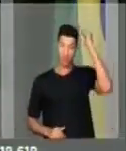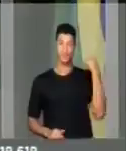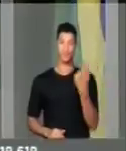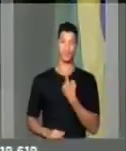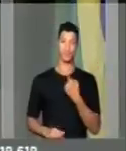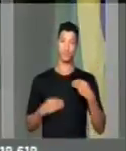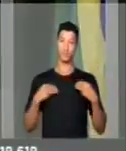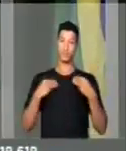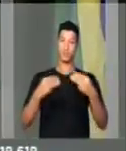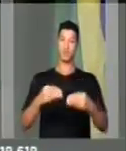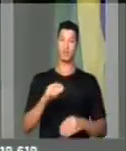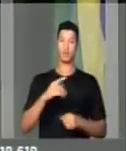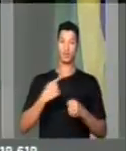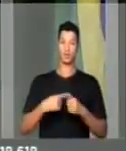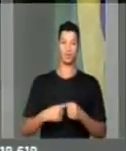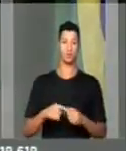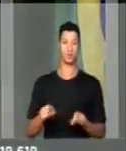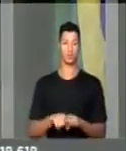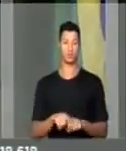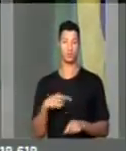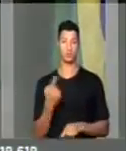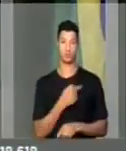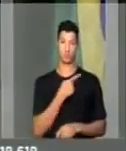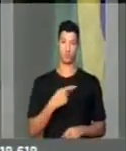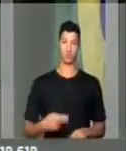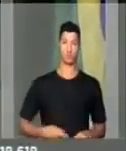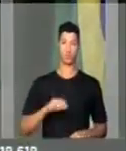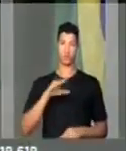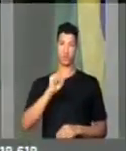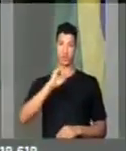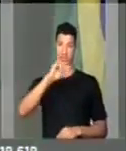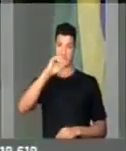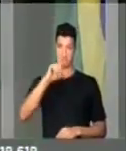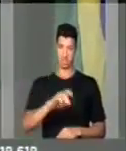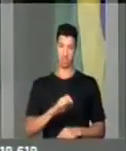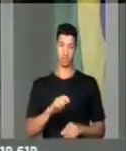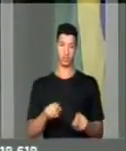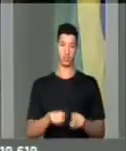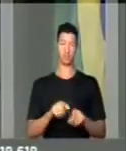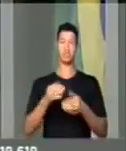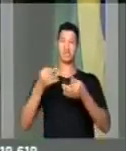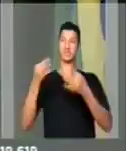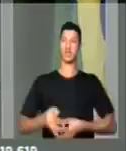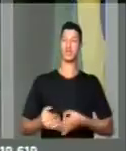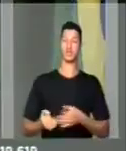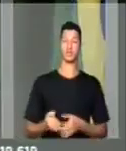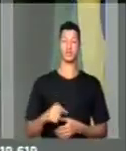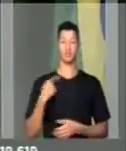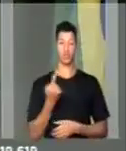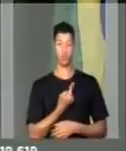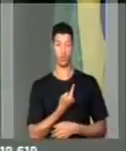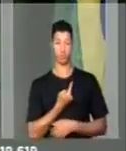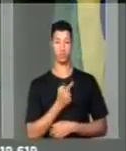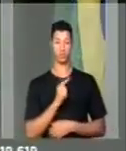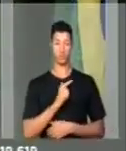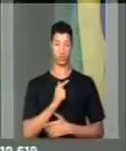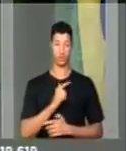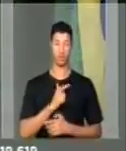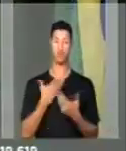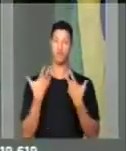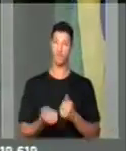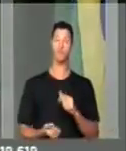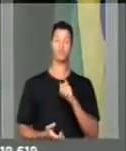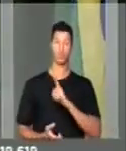nosso ministro das cidades e do nosso presidente da Caixa Econômica Federal, com certeza nós teremos e